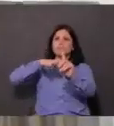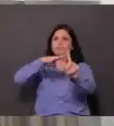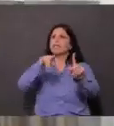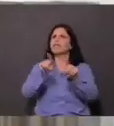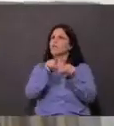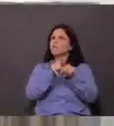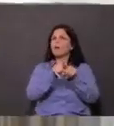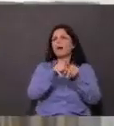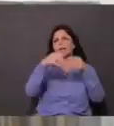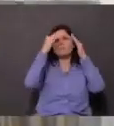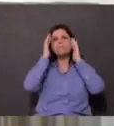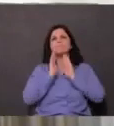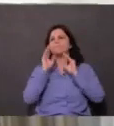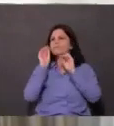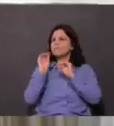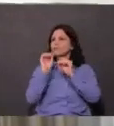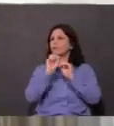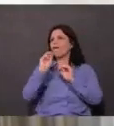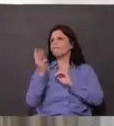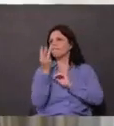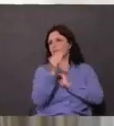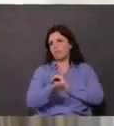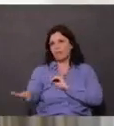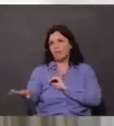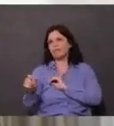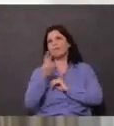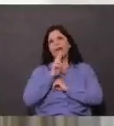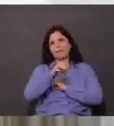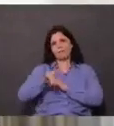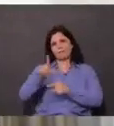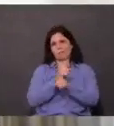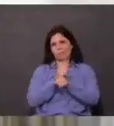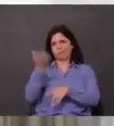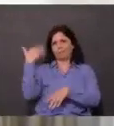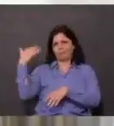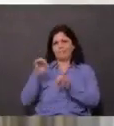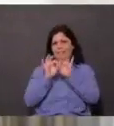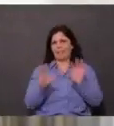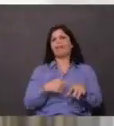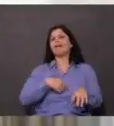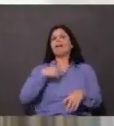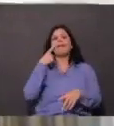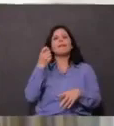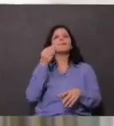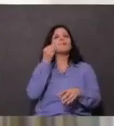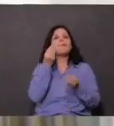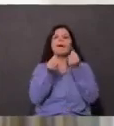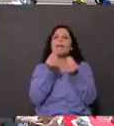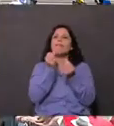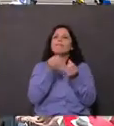aos pastorinhos aqui em Fátima. Certamente se nota na sua maneira de falar a